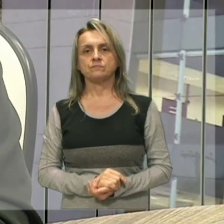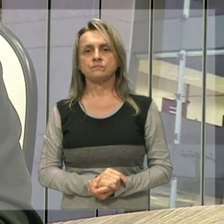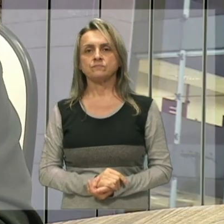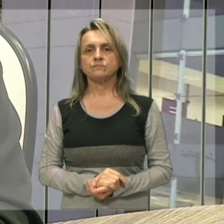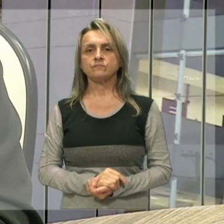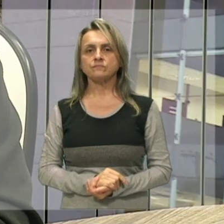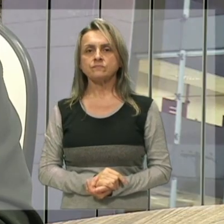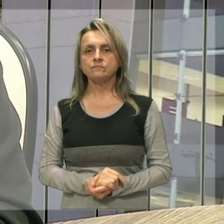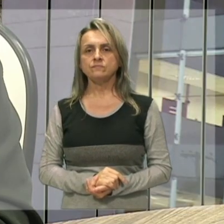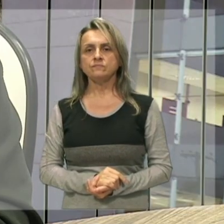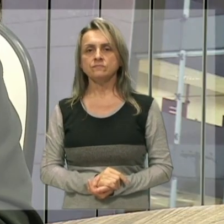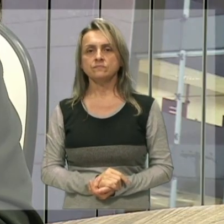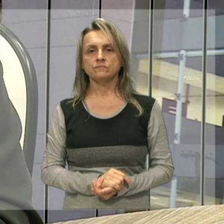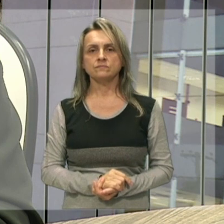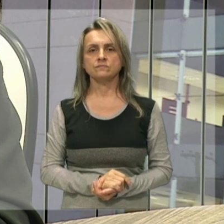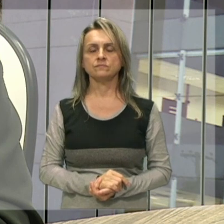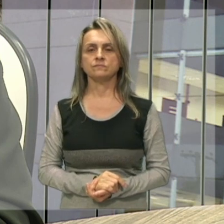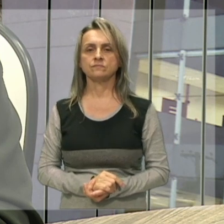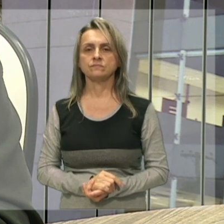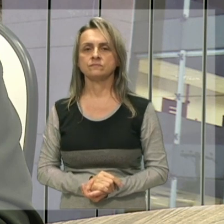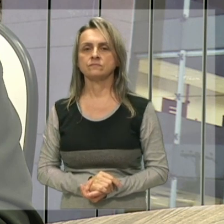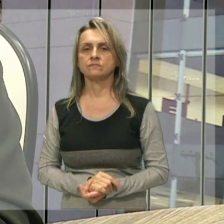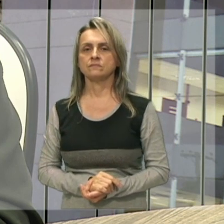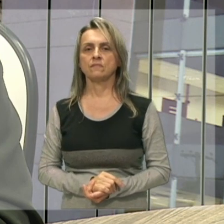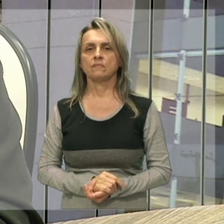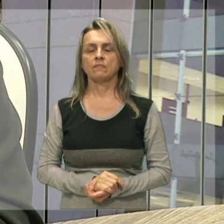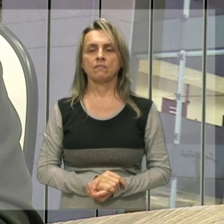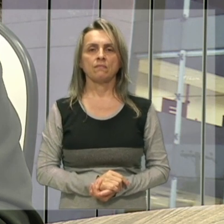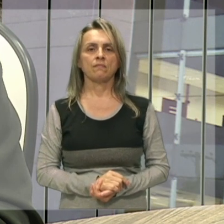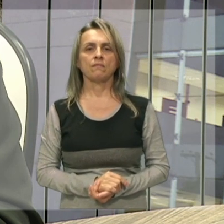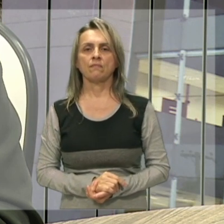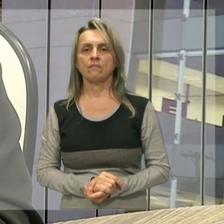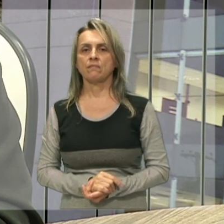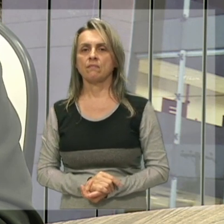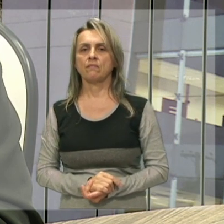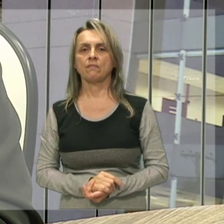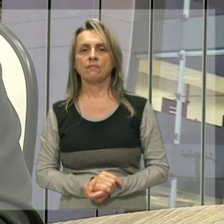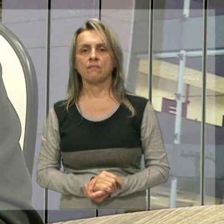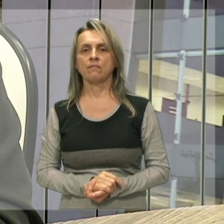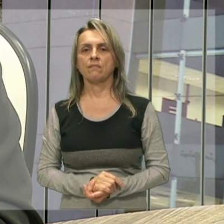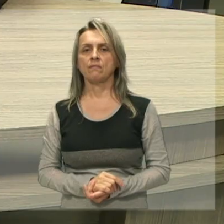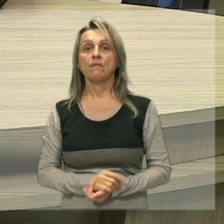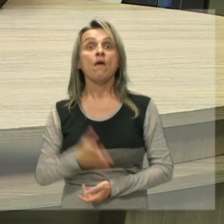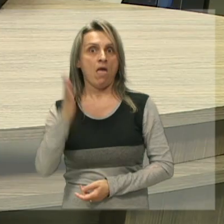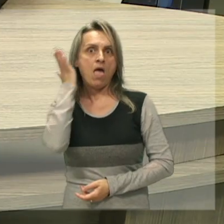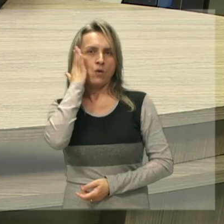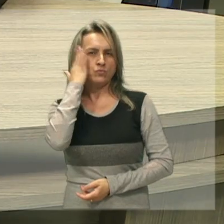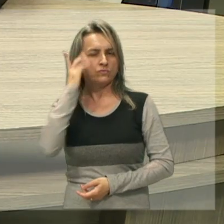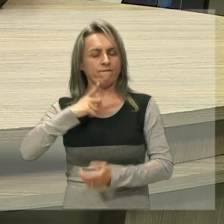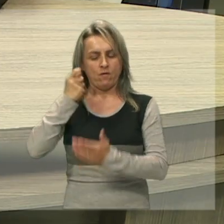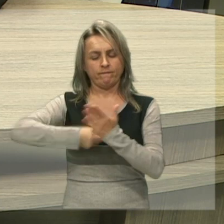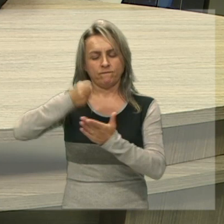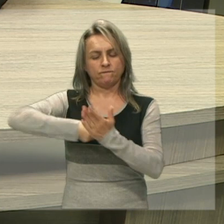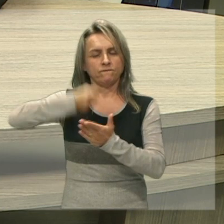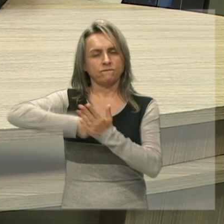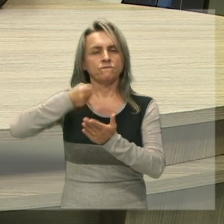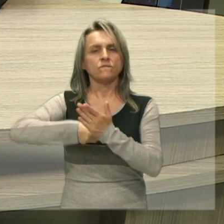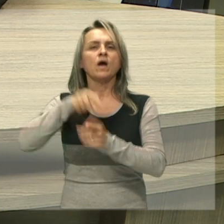você falava agora há pouco para a gente ainda em off, né, antes da gente começar a gravação,